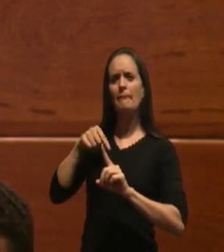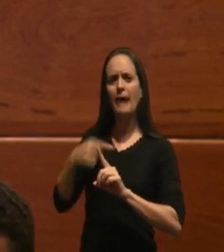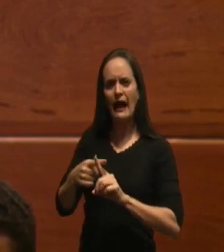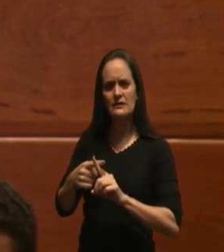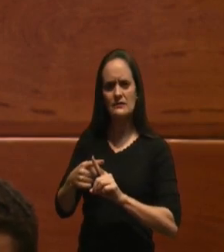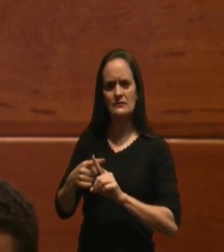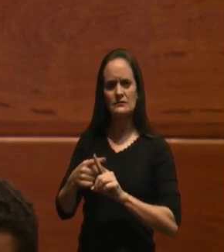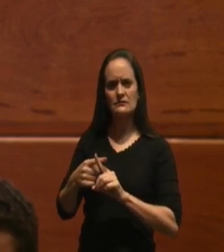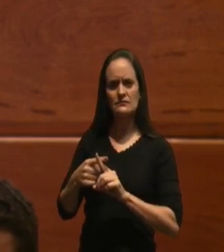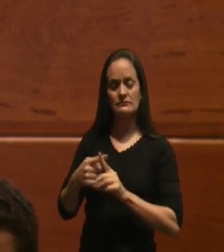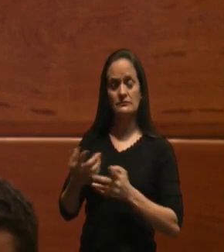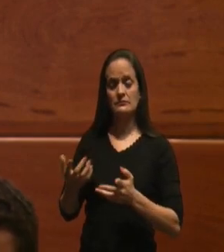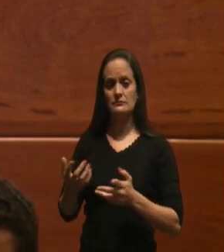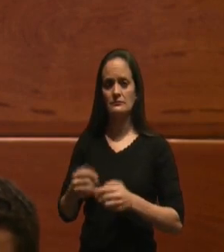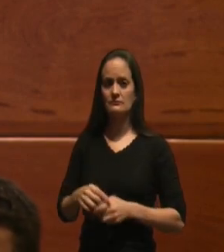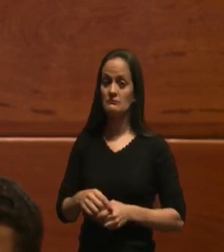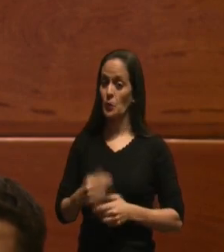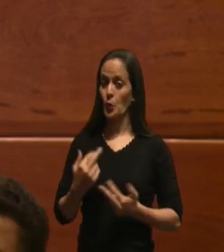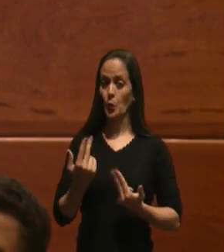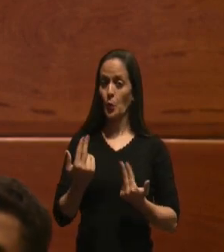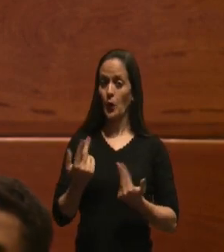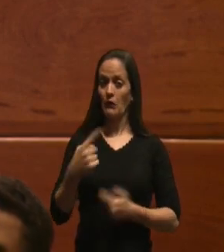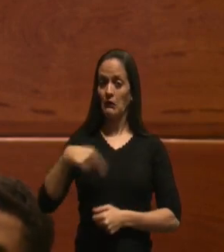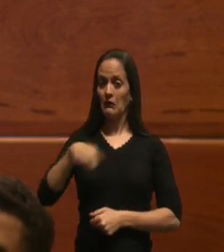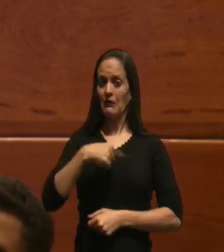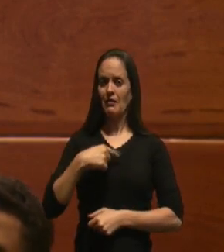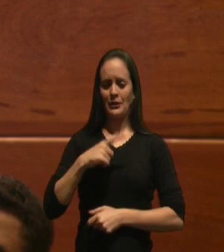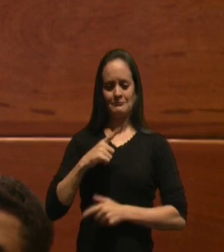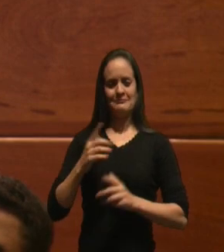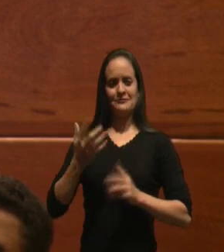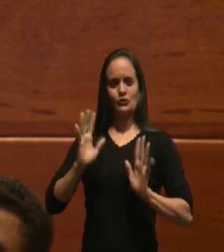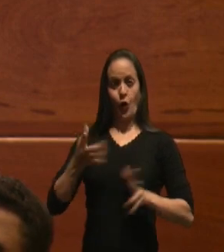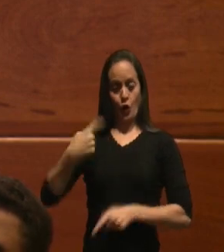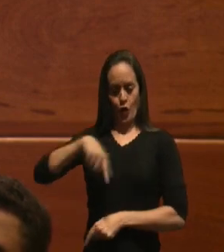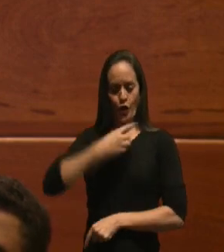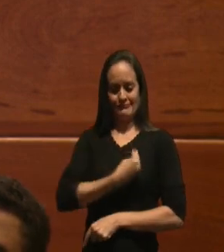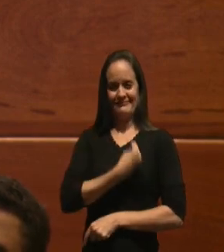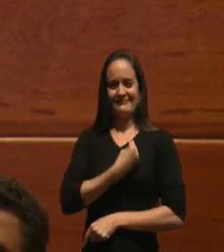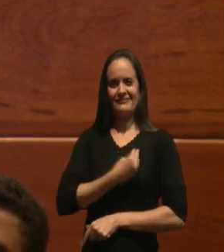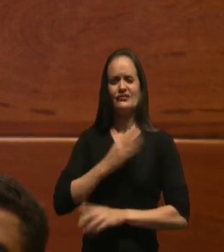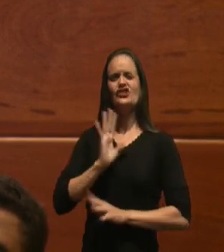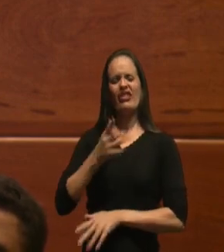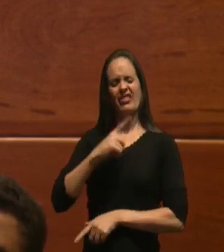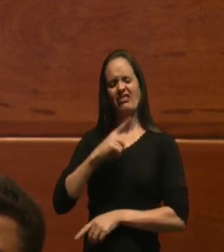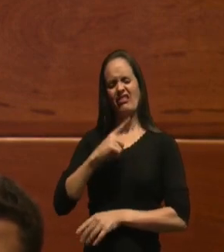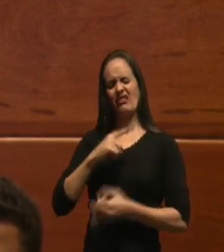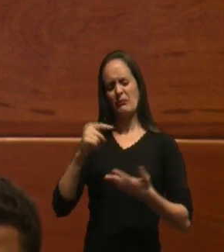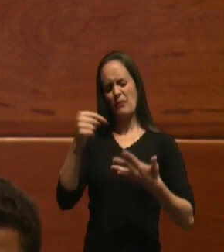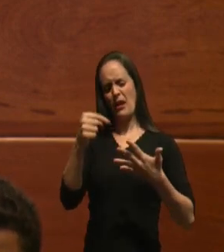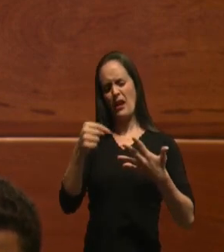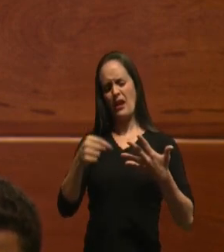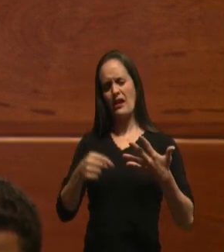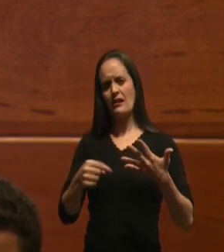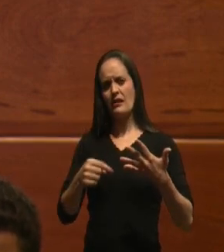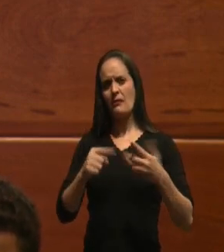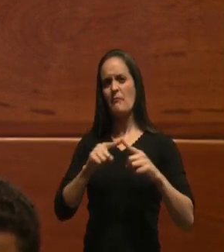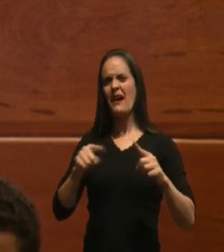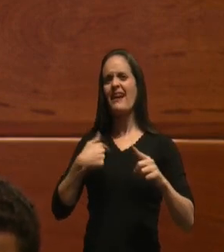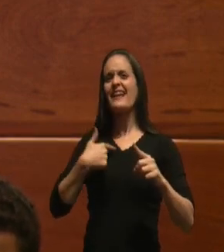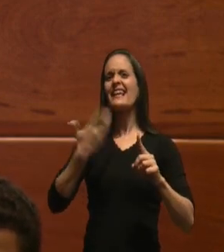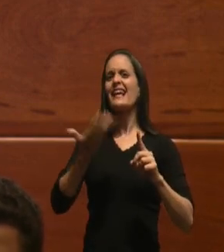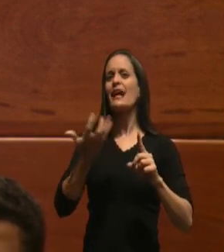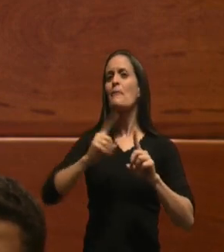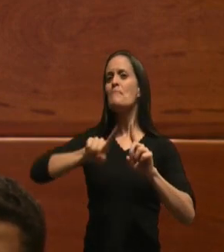também. Já temos o suficiente, mas nós queremos mais. Parece que nós queremos sempre